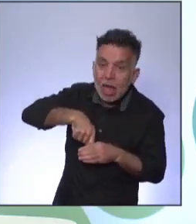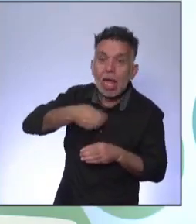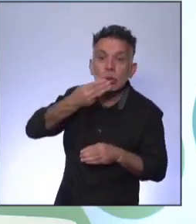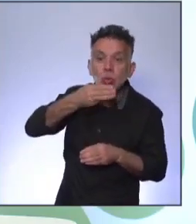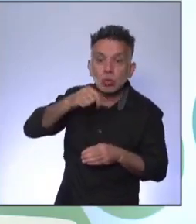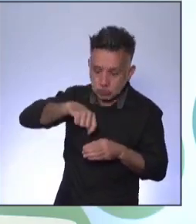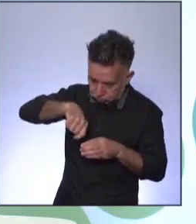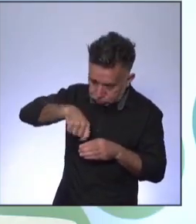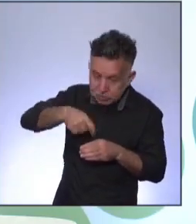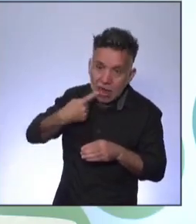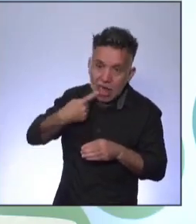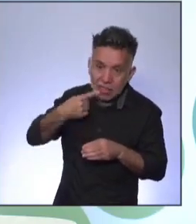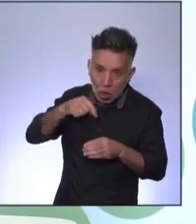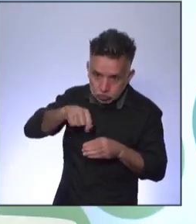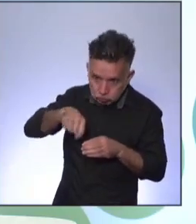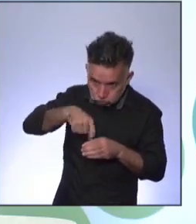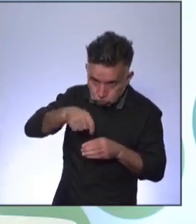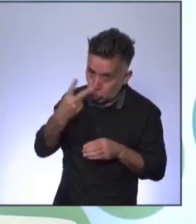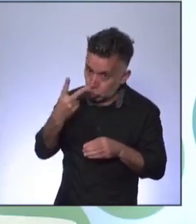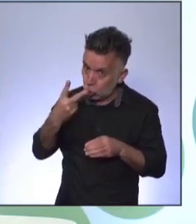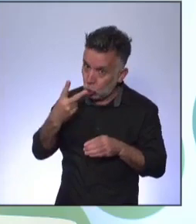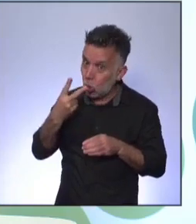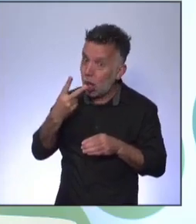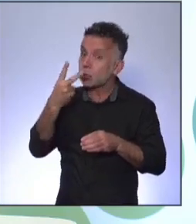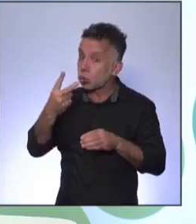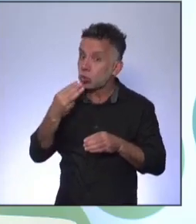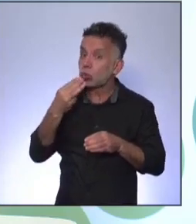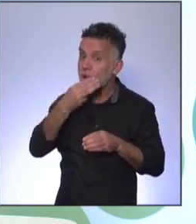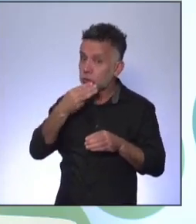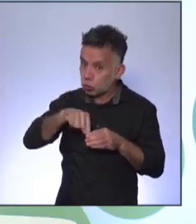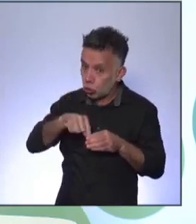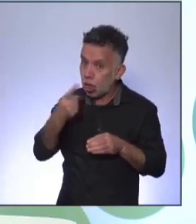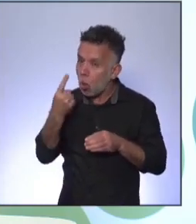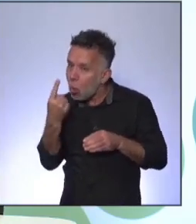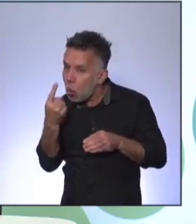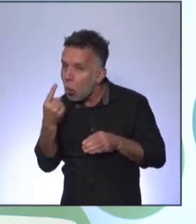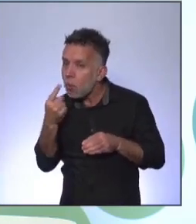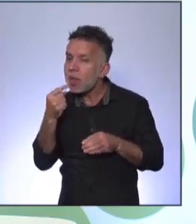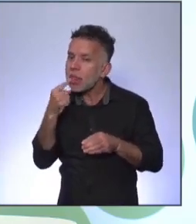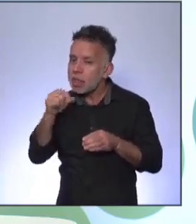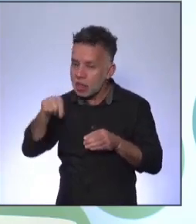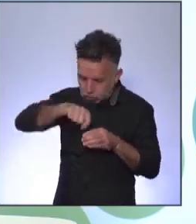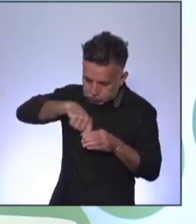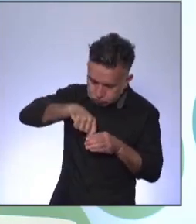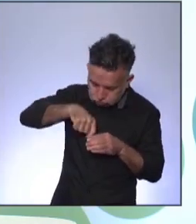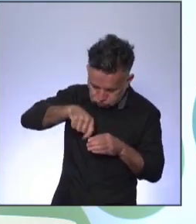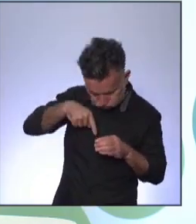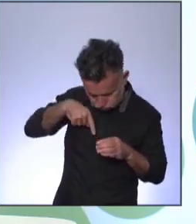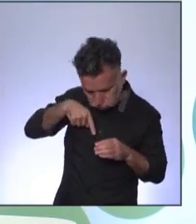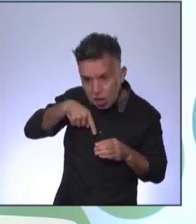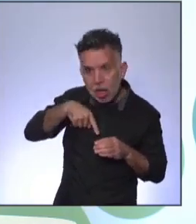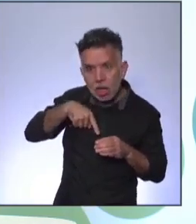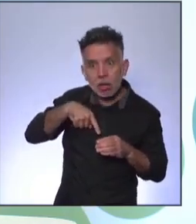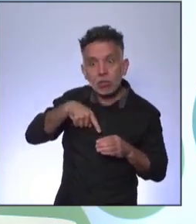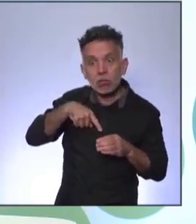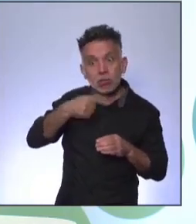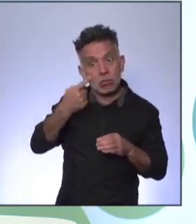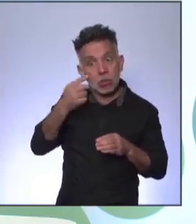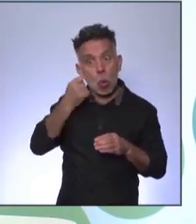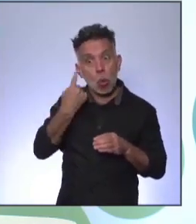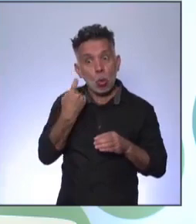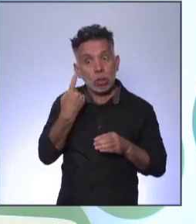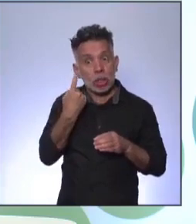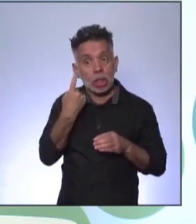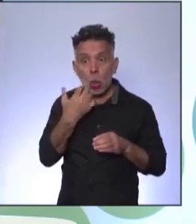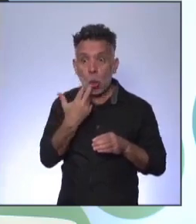ver o que acontece. Vai ficar numa única fase só, numa única cor transparente, como a maioria dos alunos colocaram. Tá?